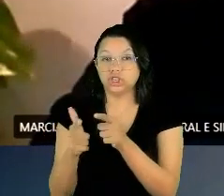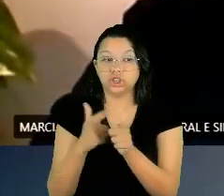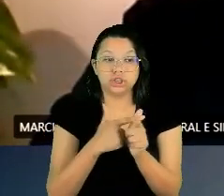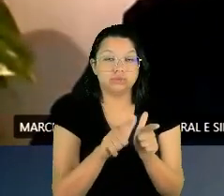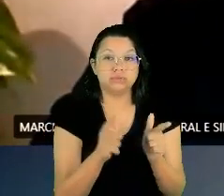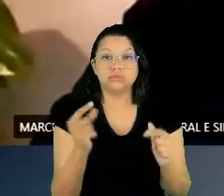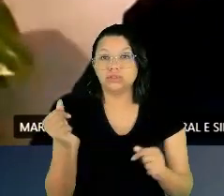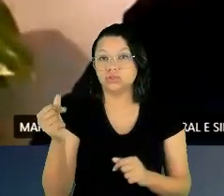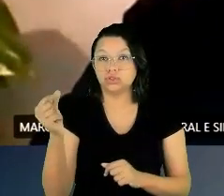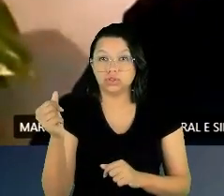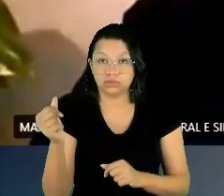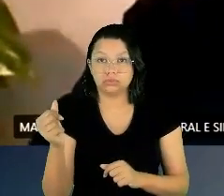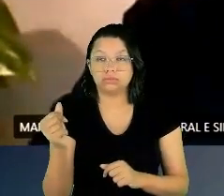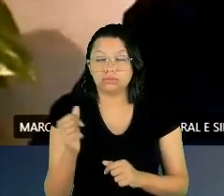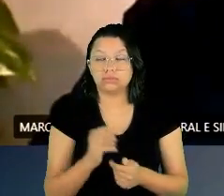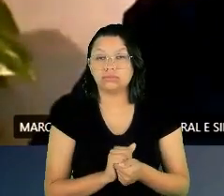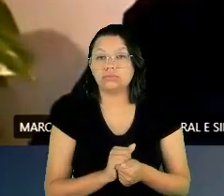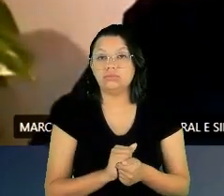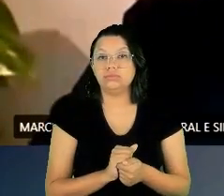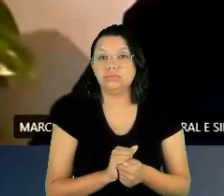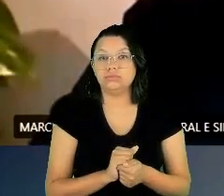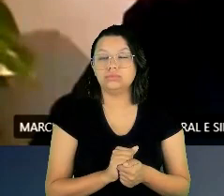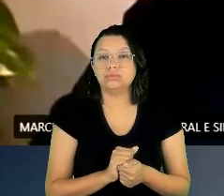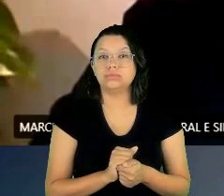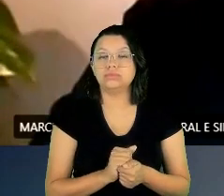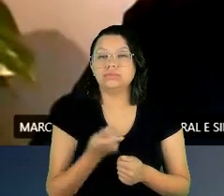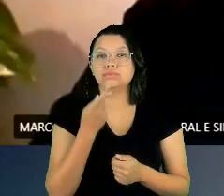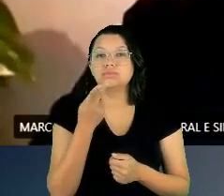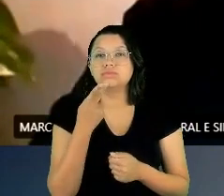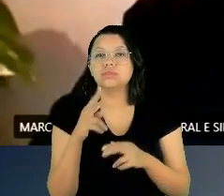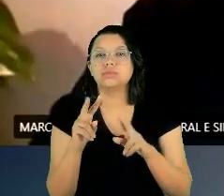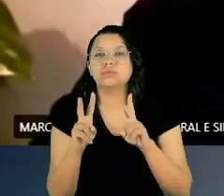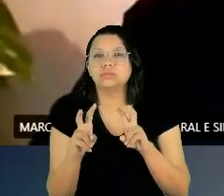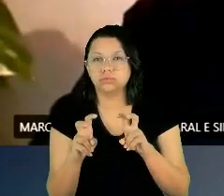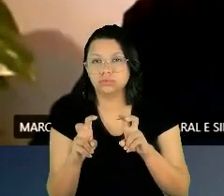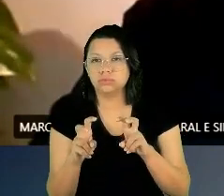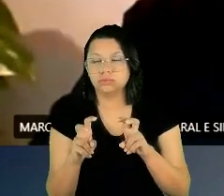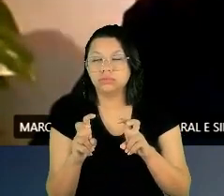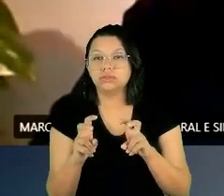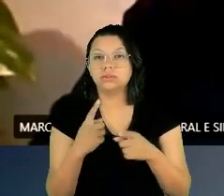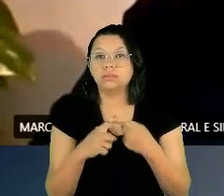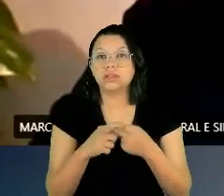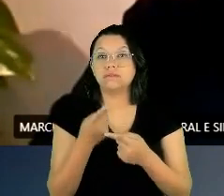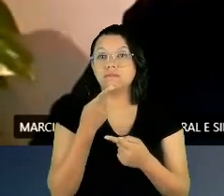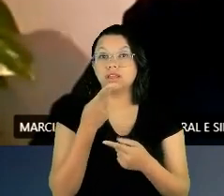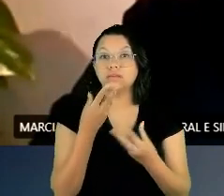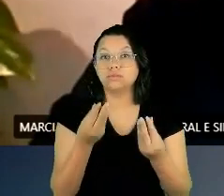de divisão de dinheiro, que chama Ultimatum Game, né, o jogo do ultimato. Contar um pouquinho